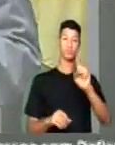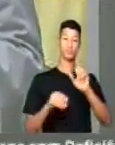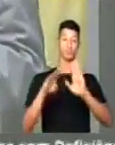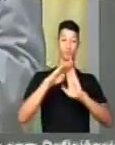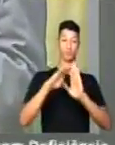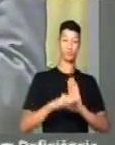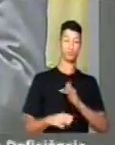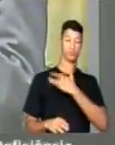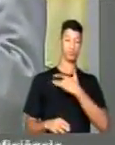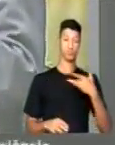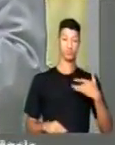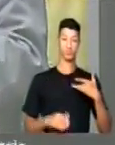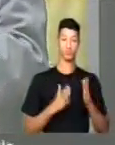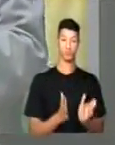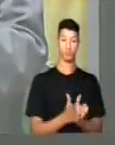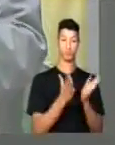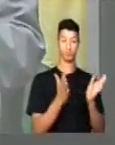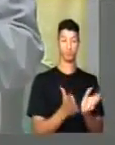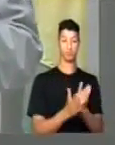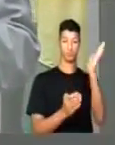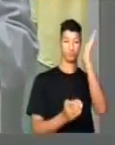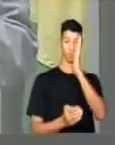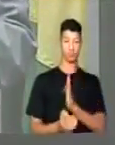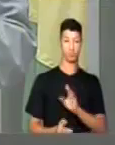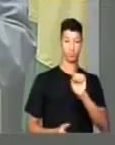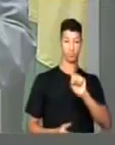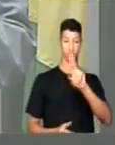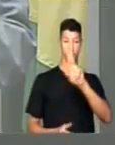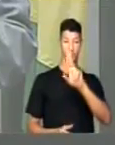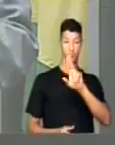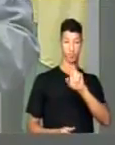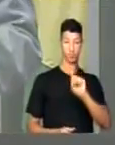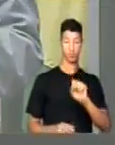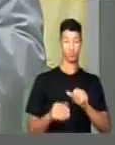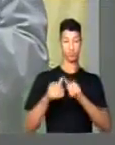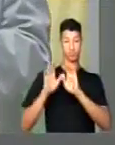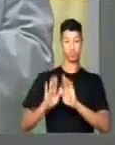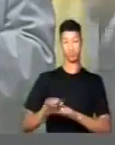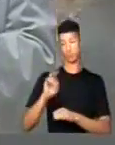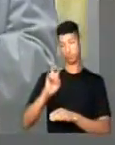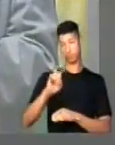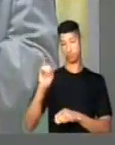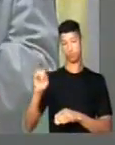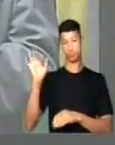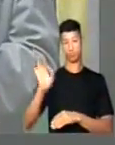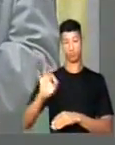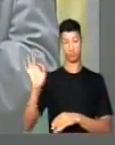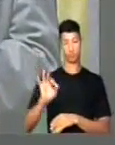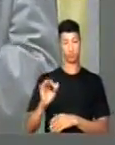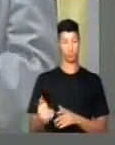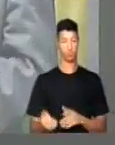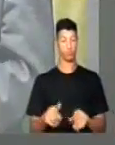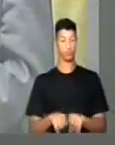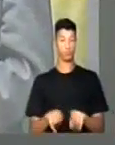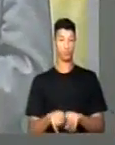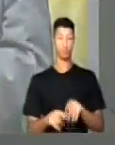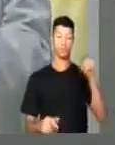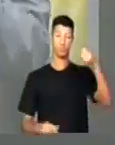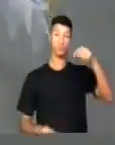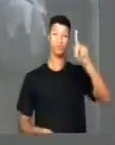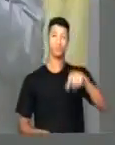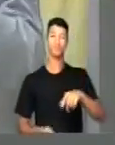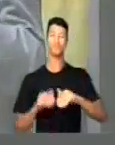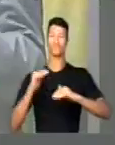da saúde que é para os pobres do Brasil, o Sul e Sudeste fica com 55%. E aqui